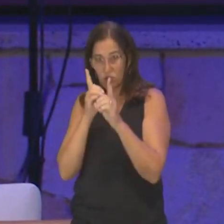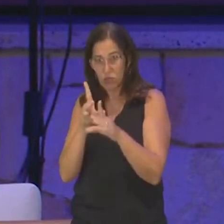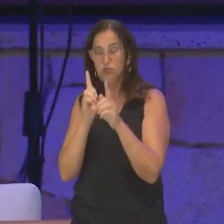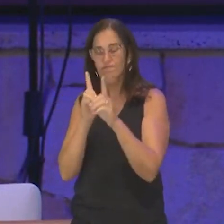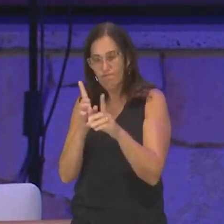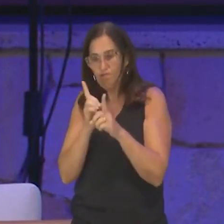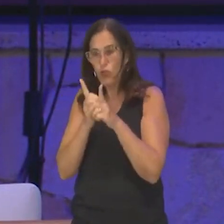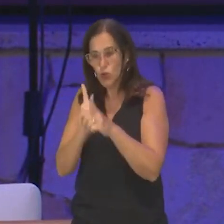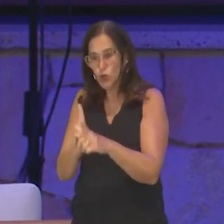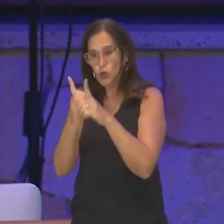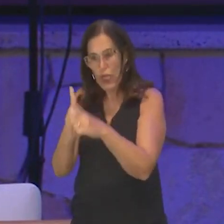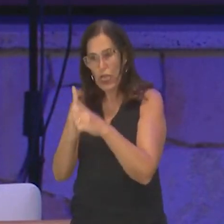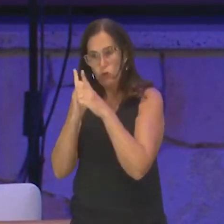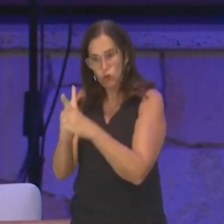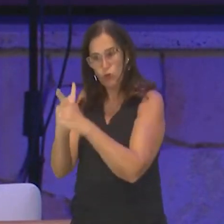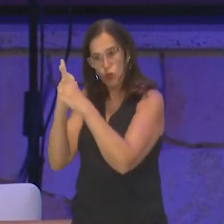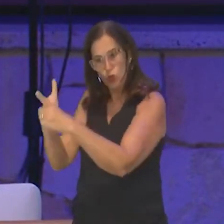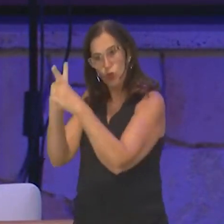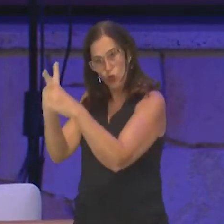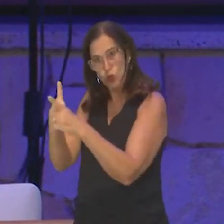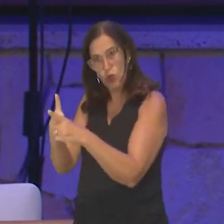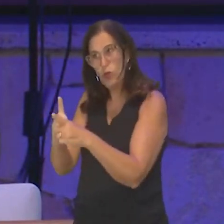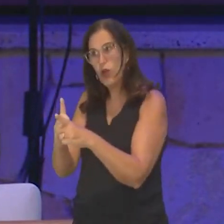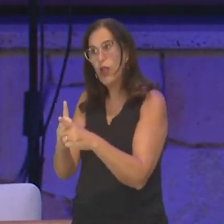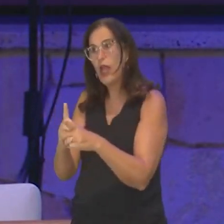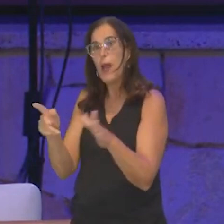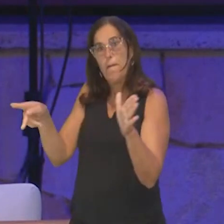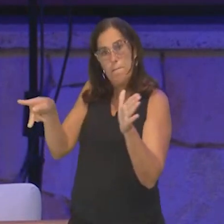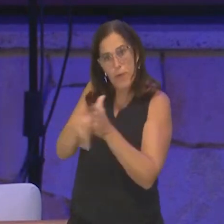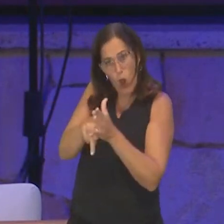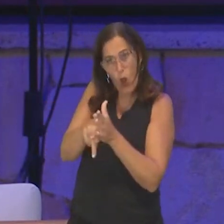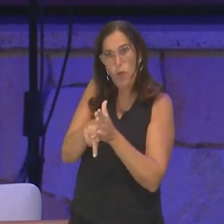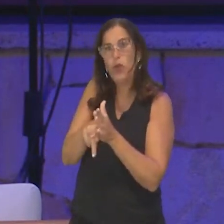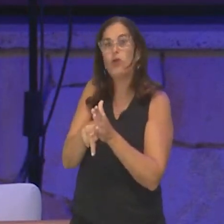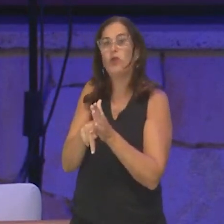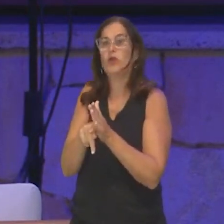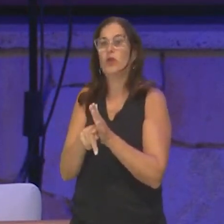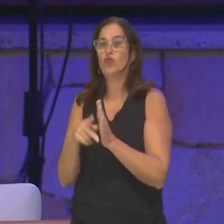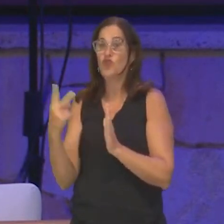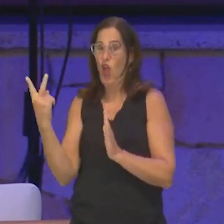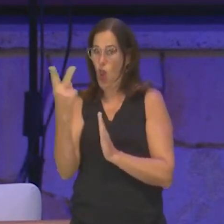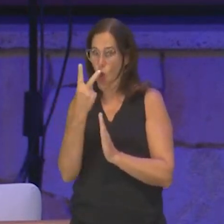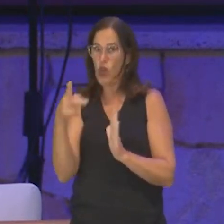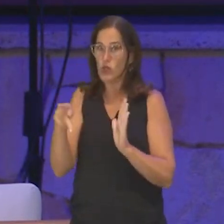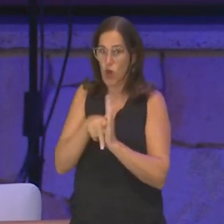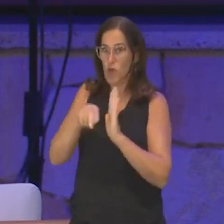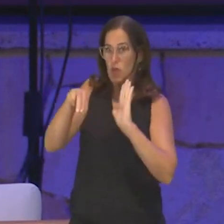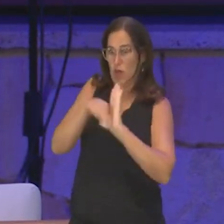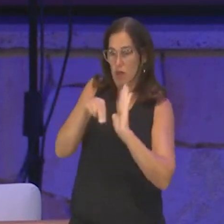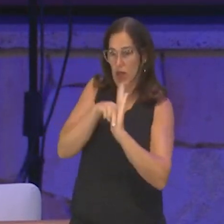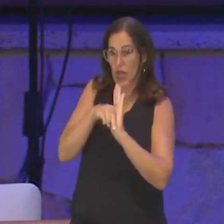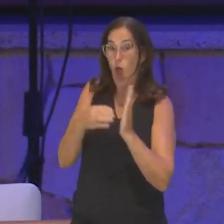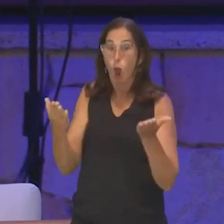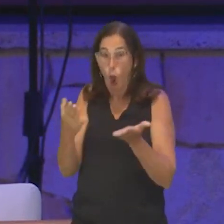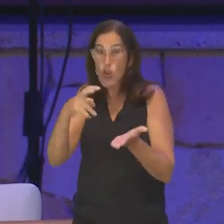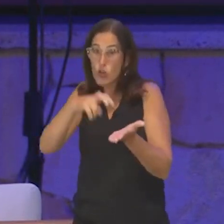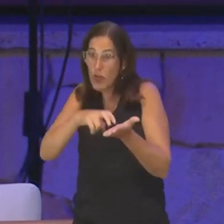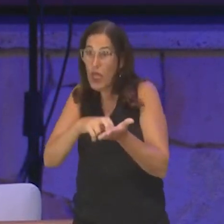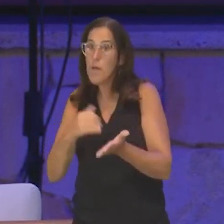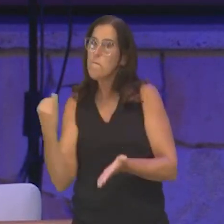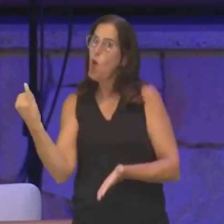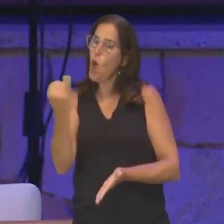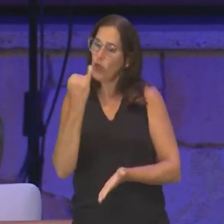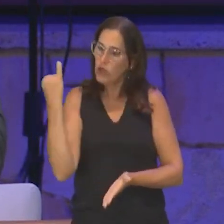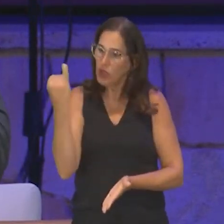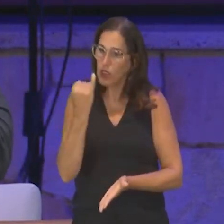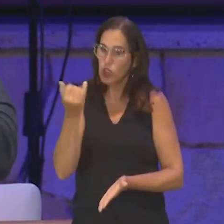Porque já é algo que está nos valores da Igreja Memorial há bastante tempo. E nessa manhã apenas reforçando essa importância